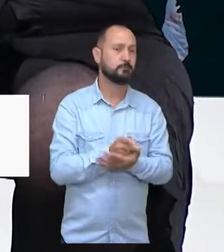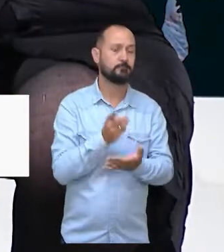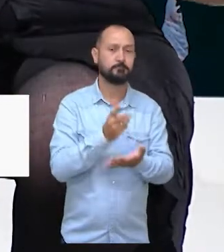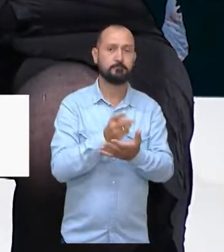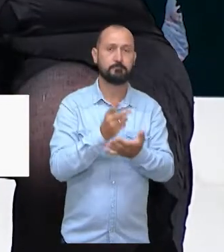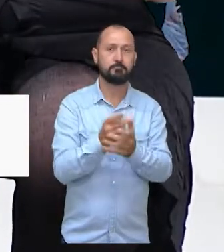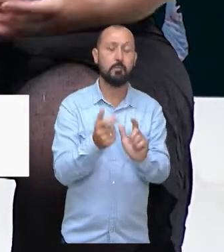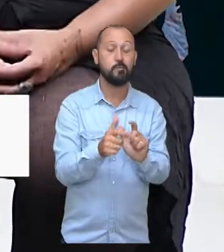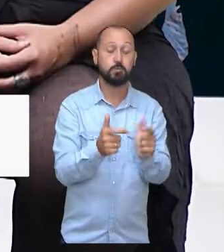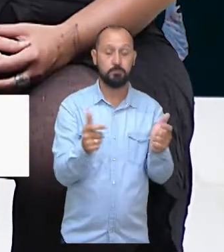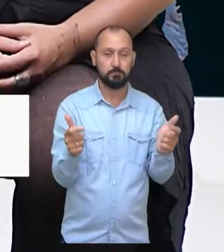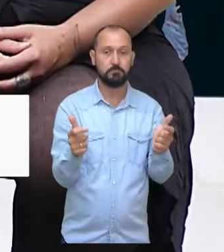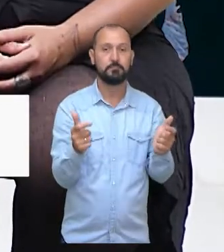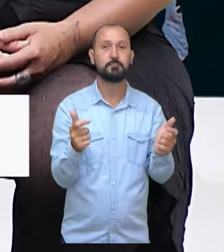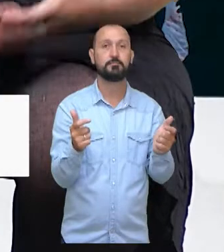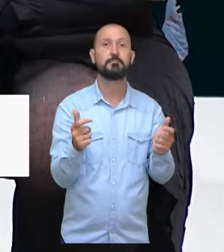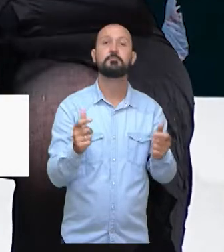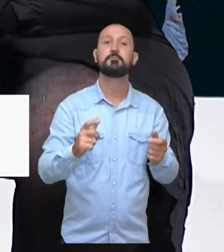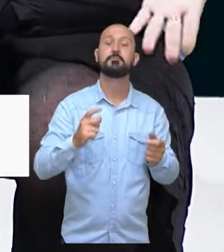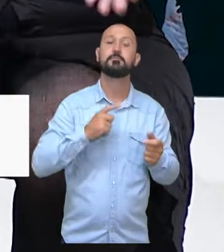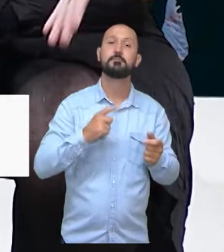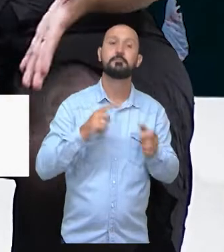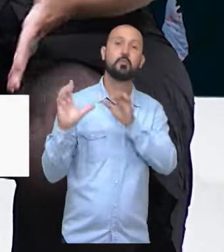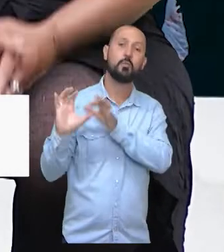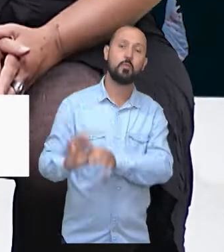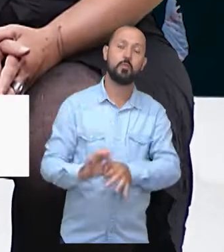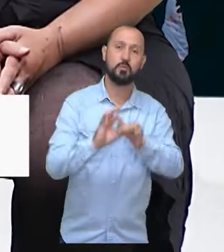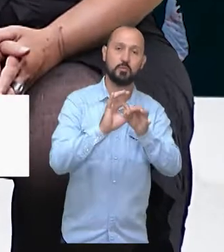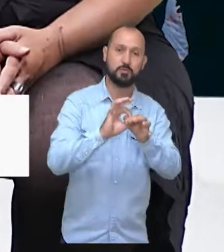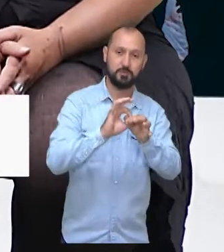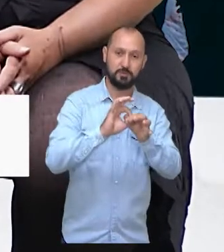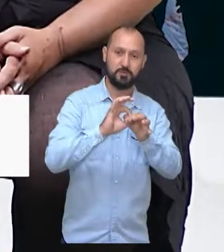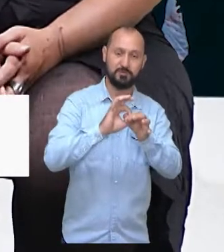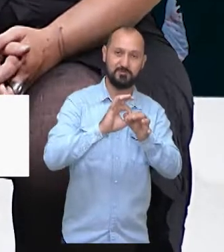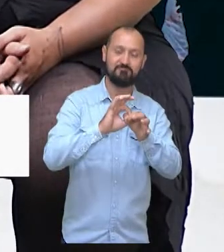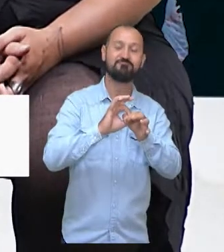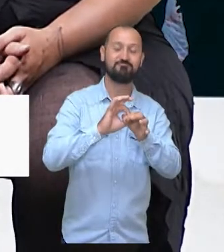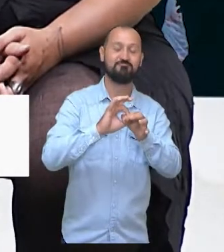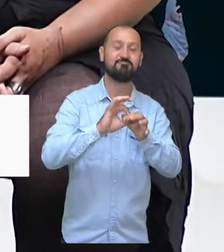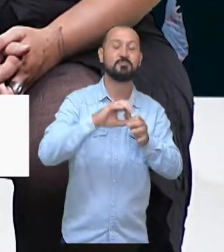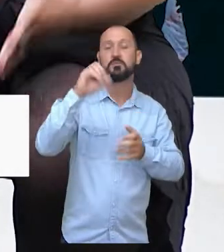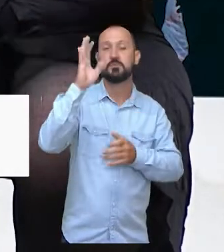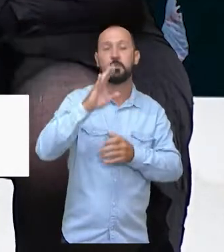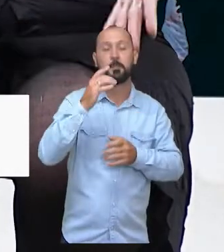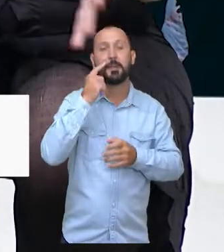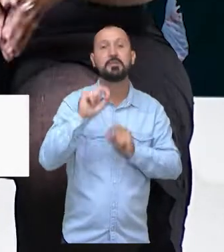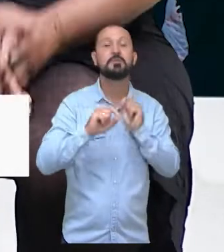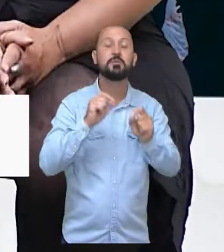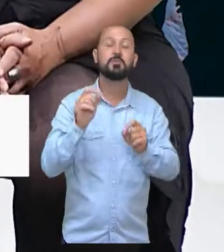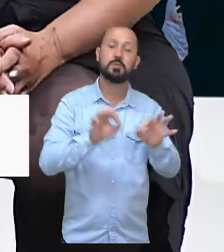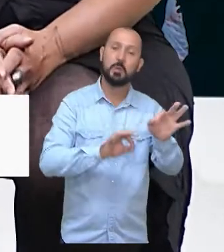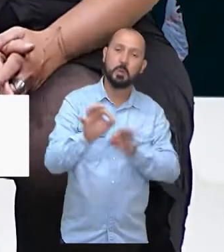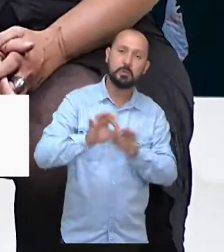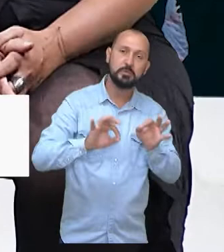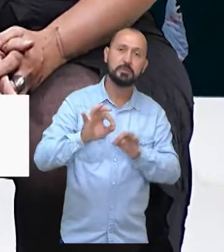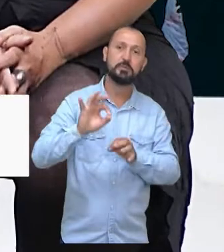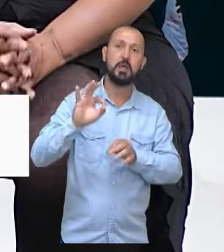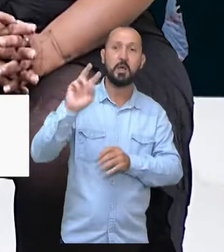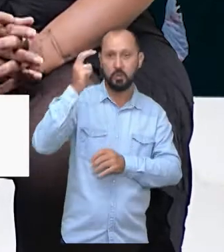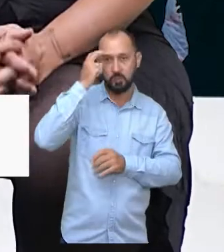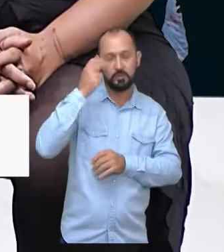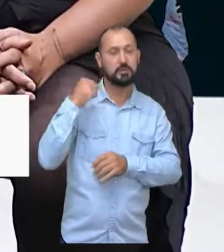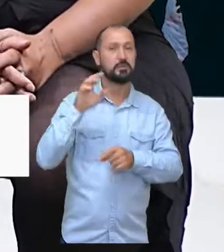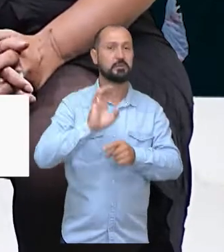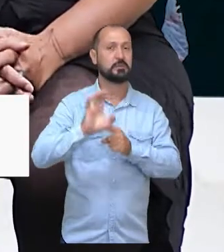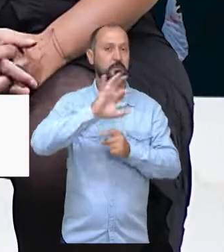ampliando e trazendo para o cenário nacional o que a gente tem construído em relação à cultura aqui no estado de Mato Grosso do